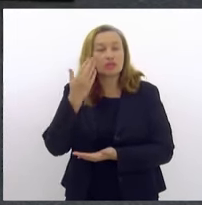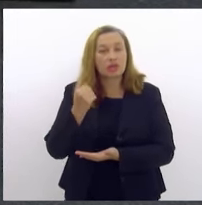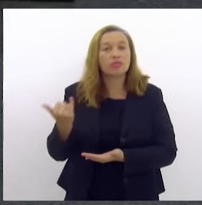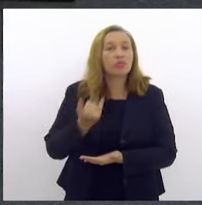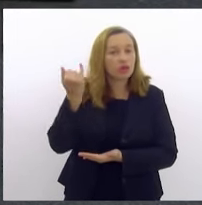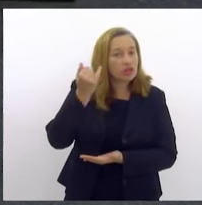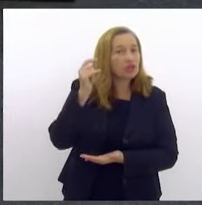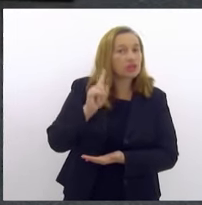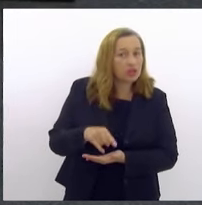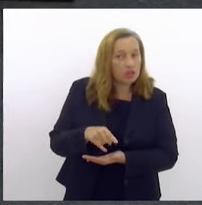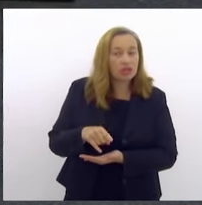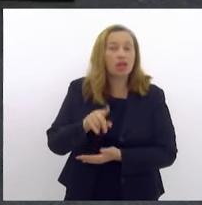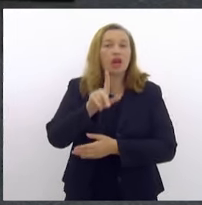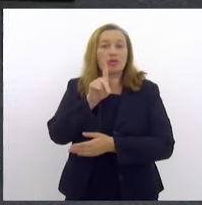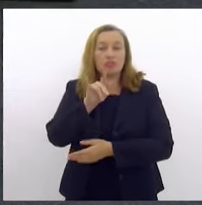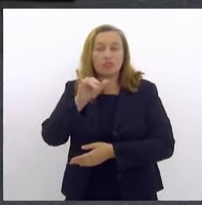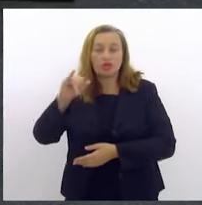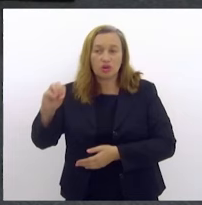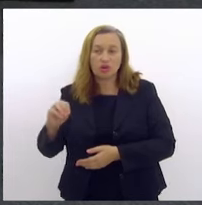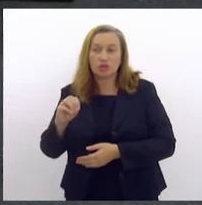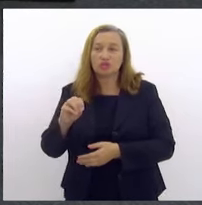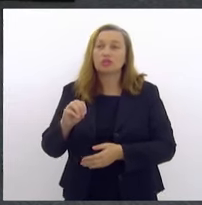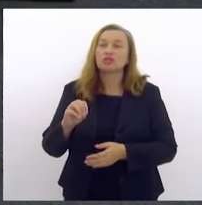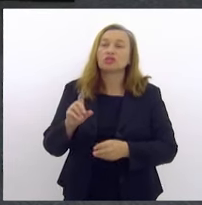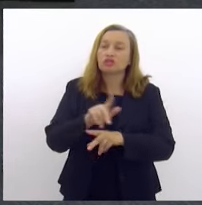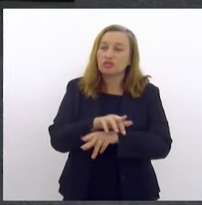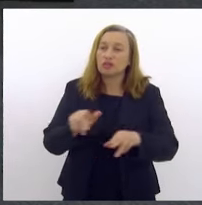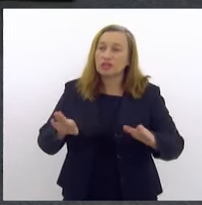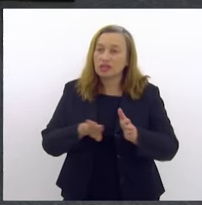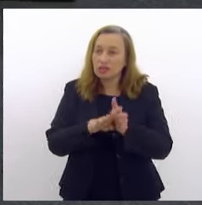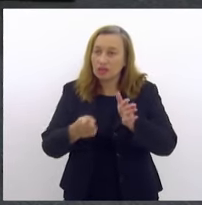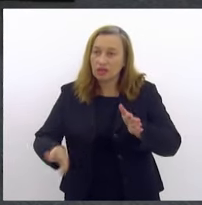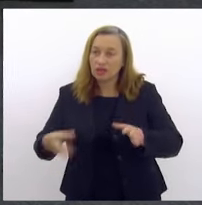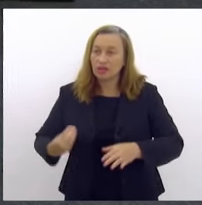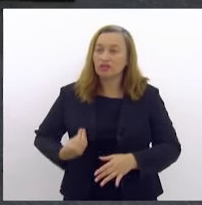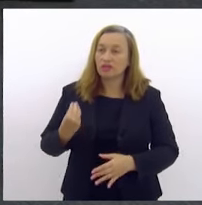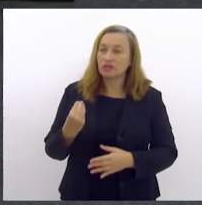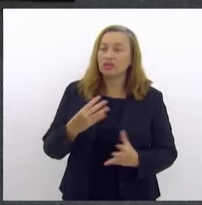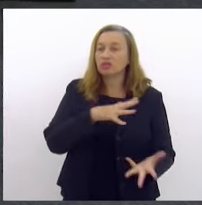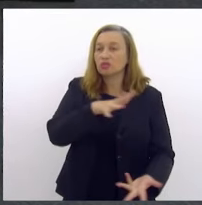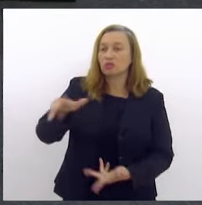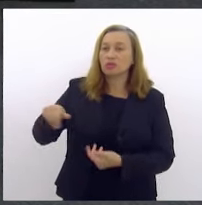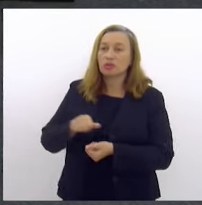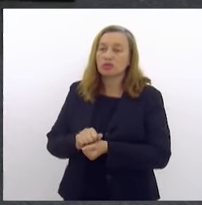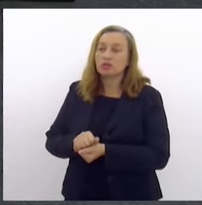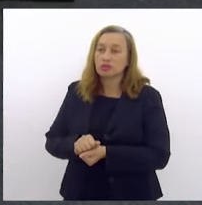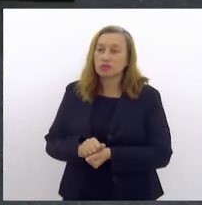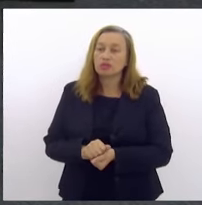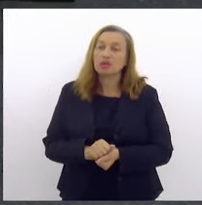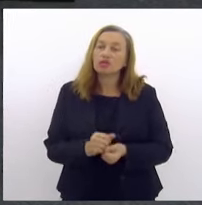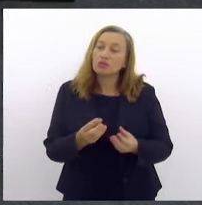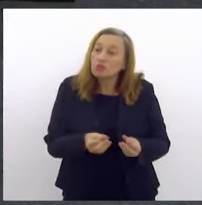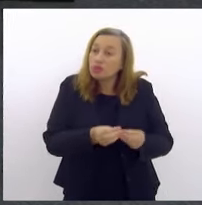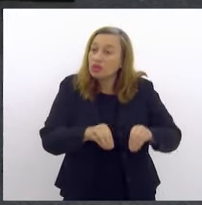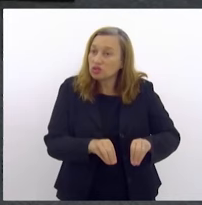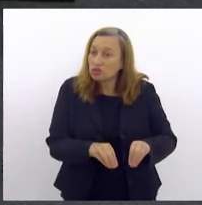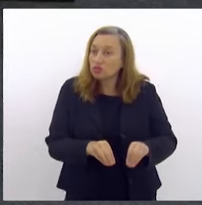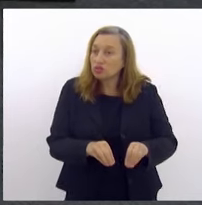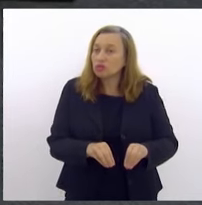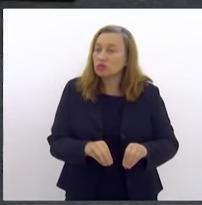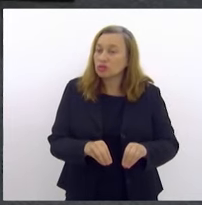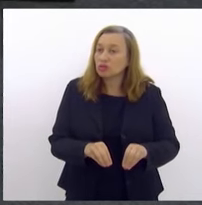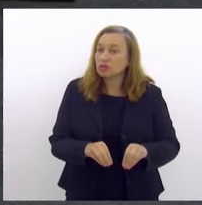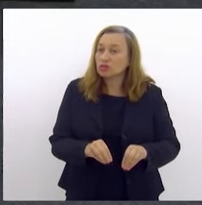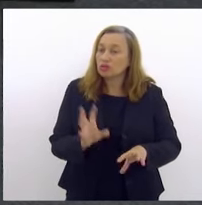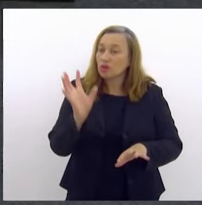importante é a biodiversidade marinha para a vida no planeta. Biodiversidade essa que está sendo agredida pelo efeito estufa,